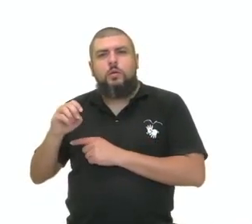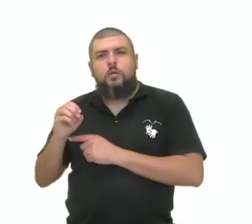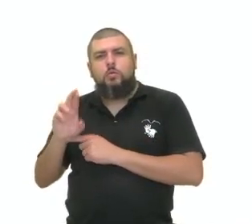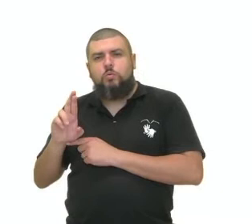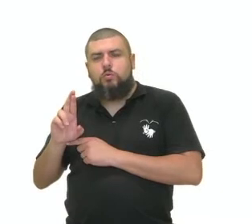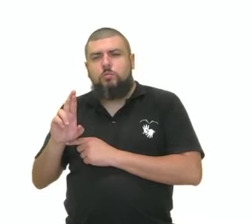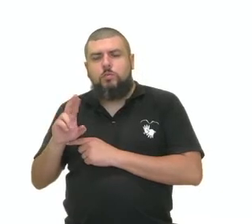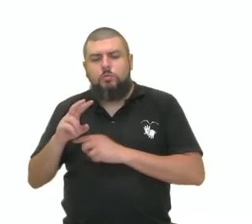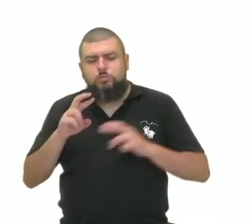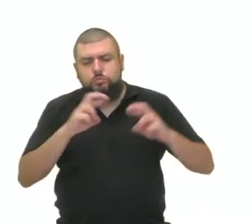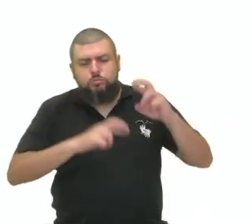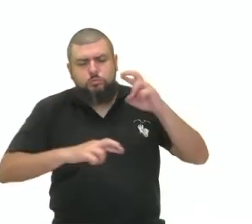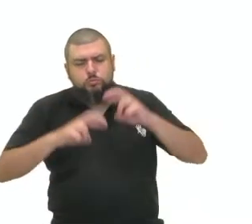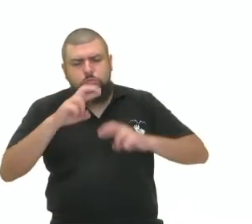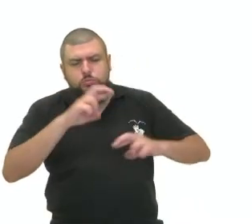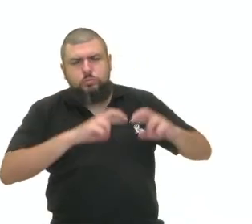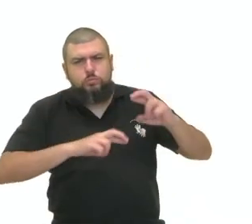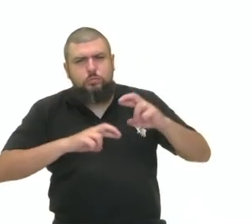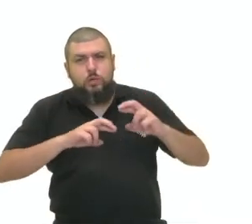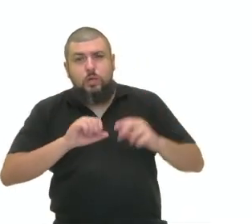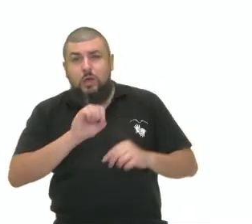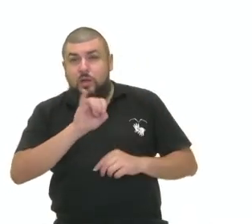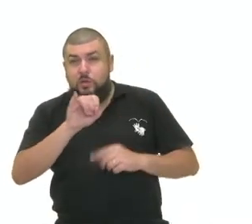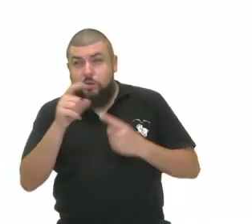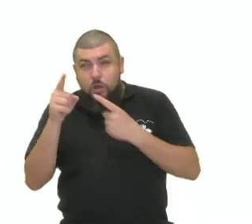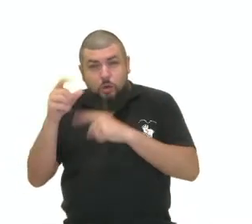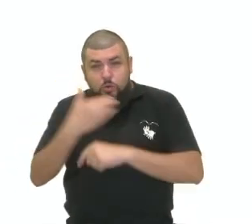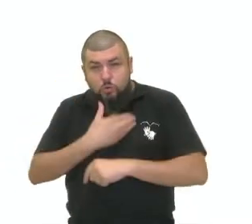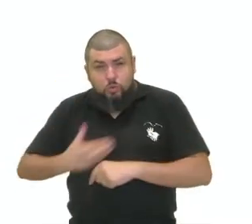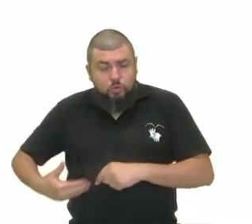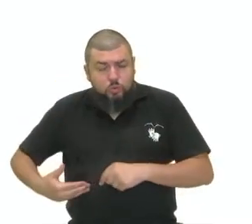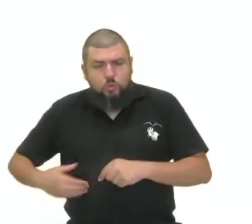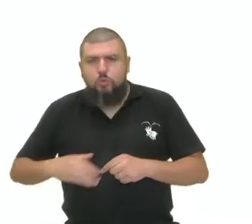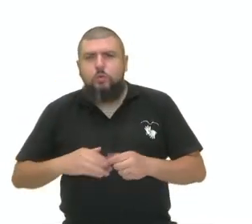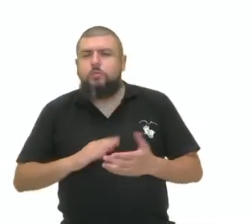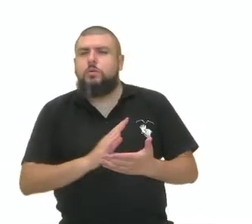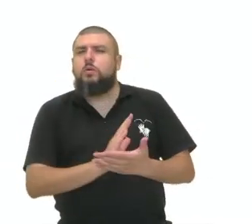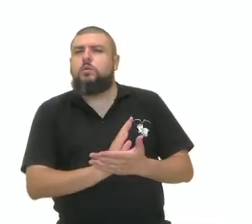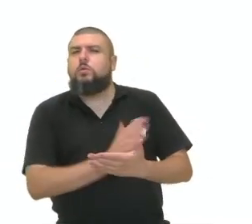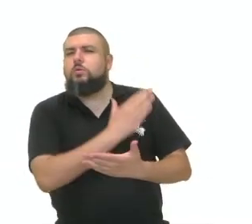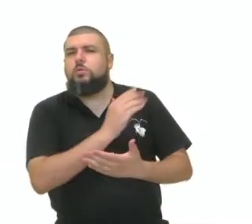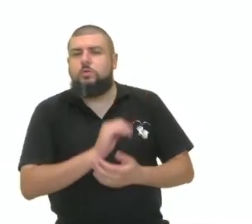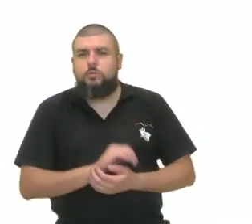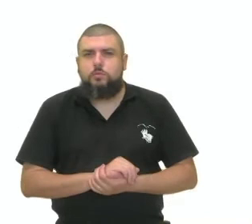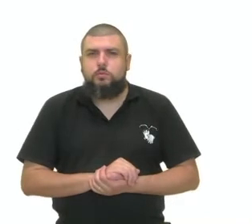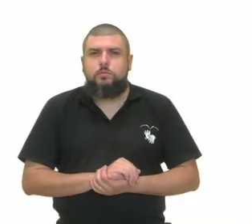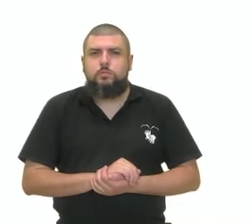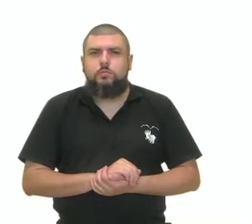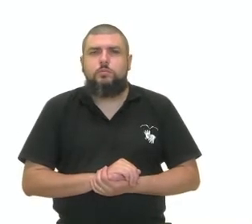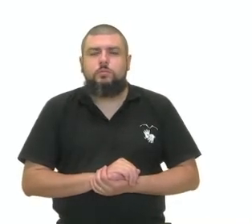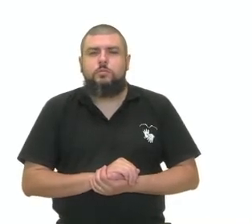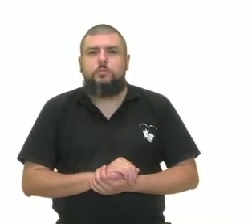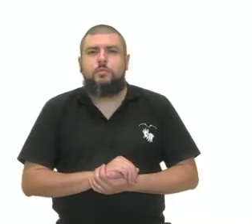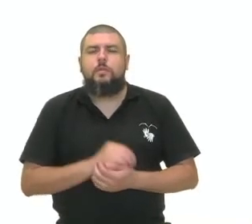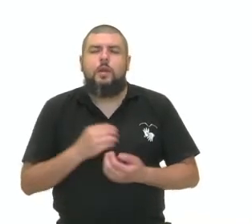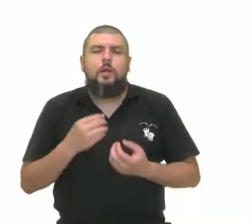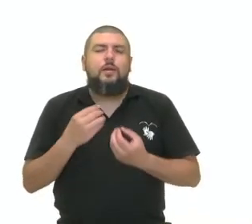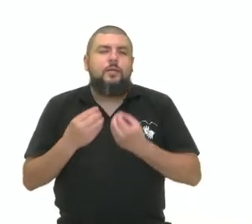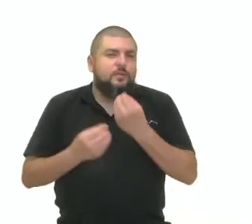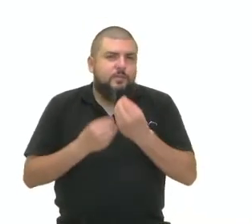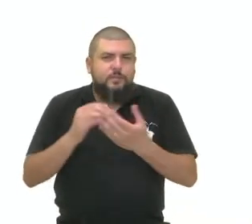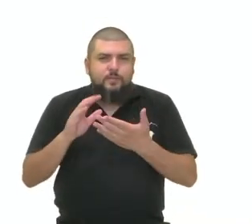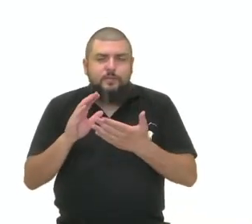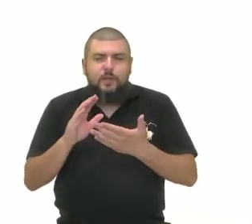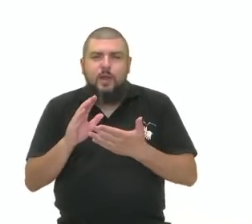achasse coerente você divulgar ou que não faziam parte da propaganda oficial do Estado. Para driblar a censura, alguns jornalistas